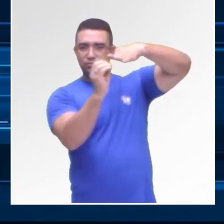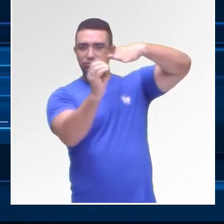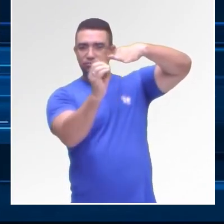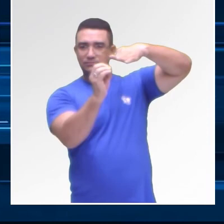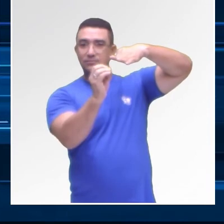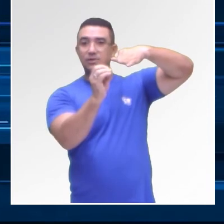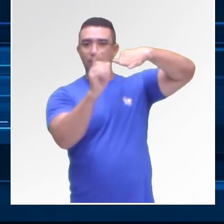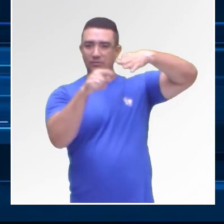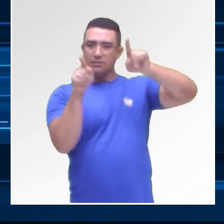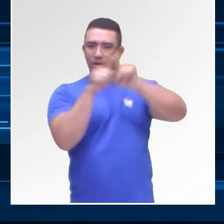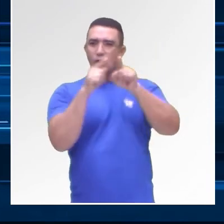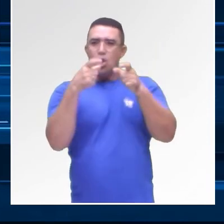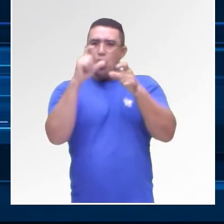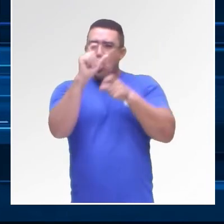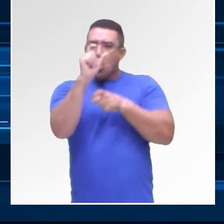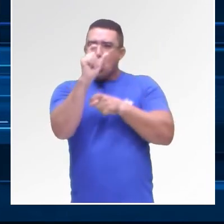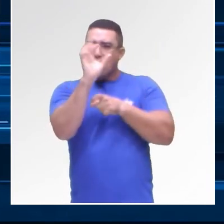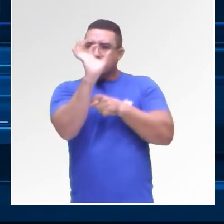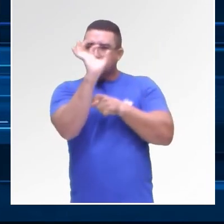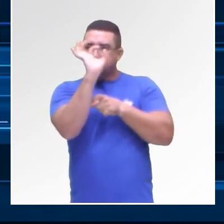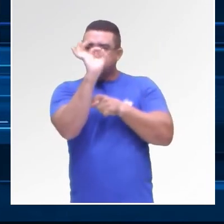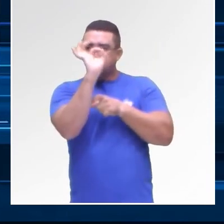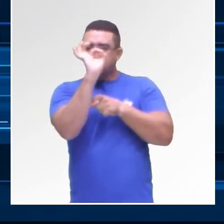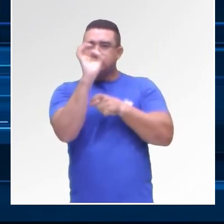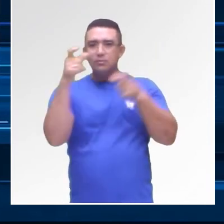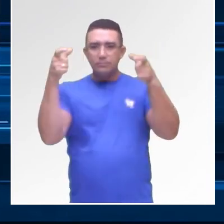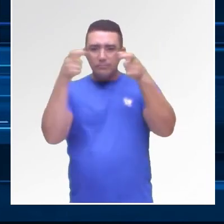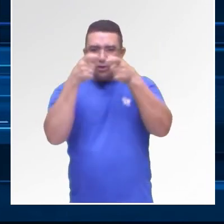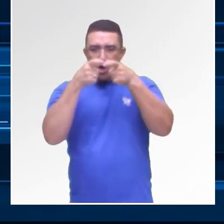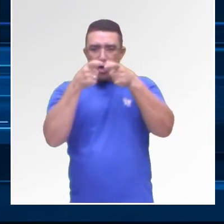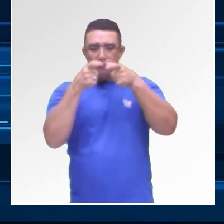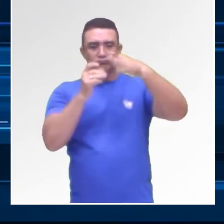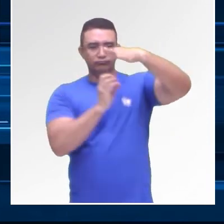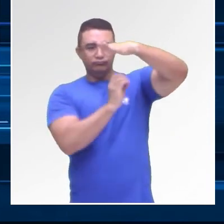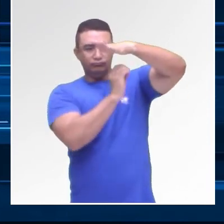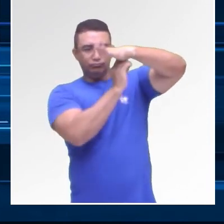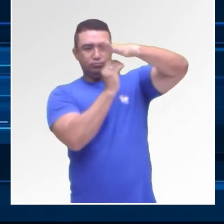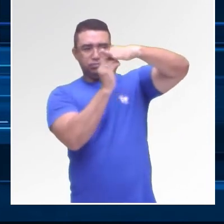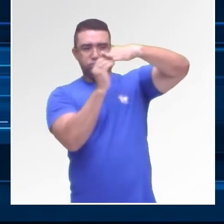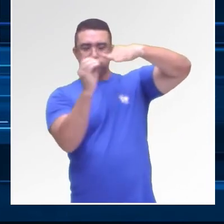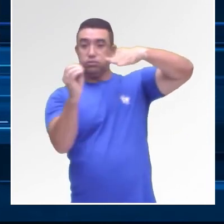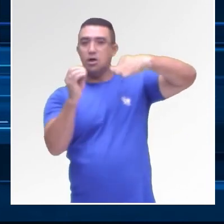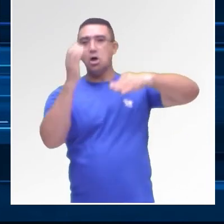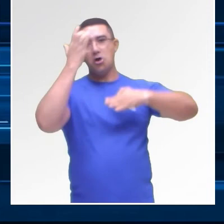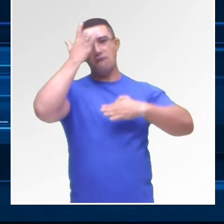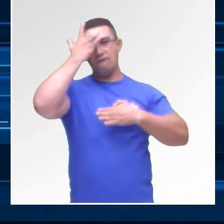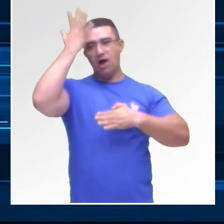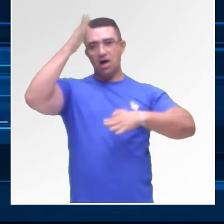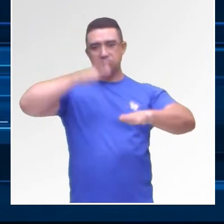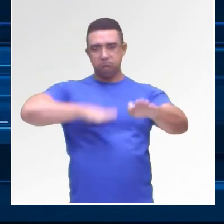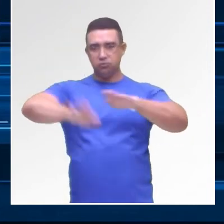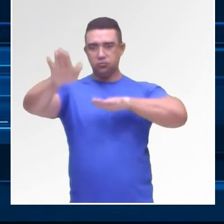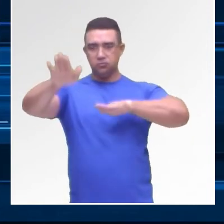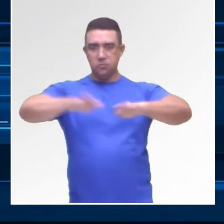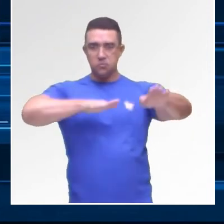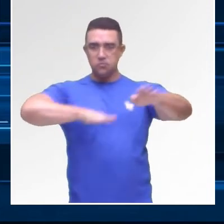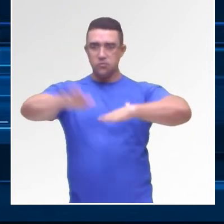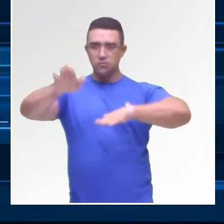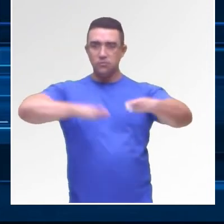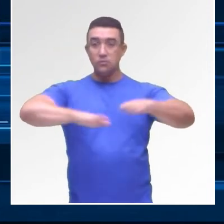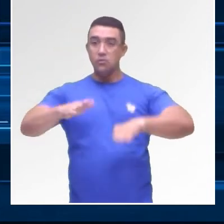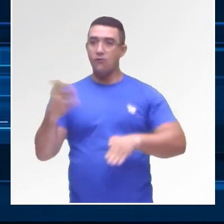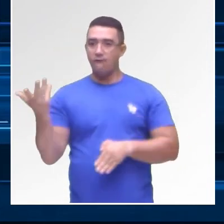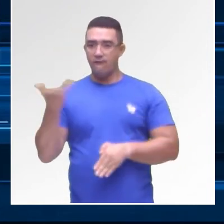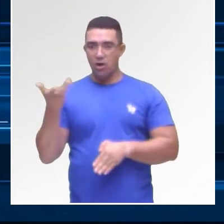mais estreitas. Para quê? Para facilitar a movimentação do patinador. Então, o